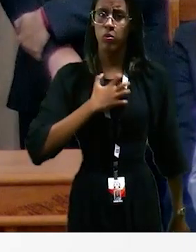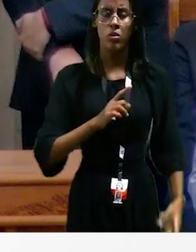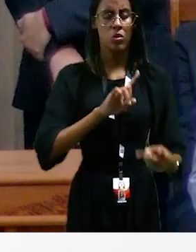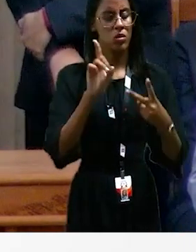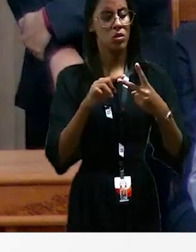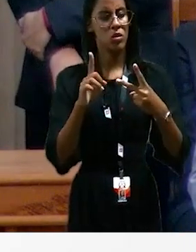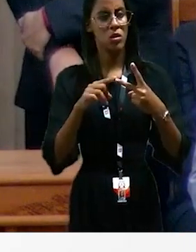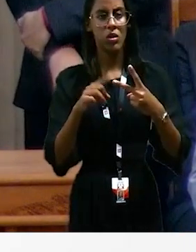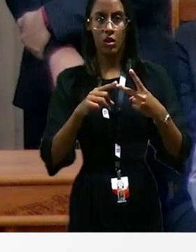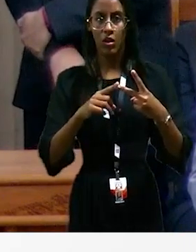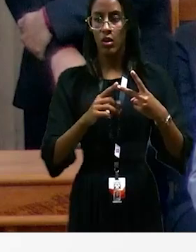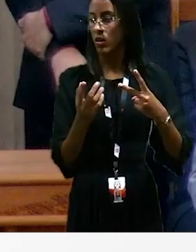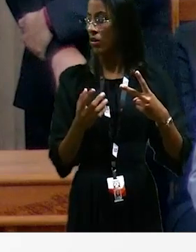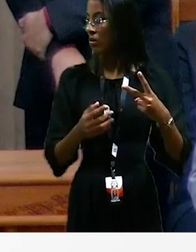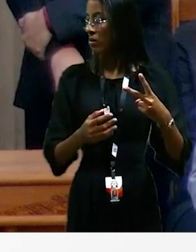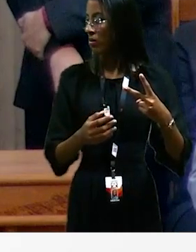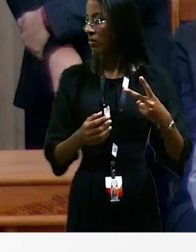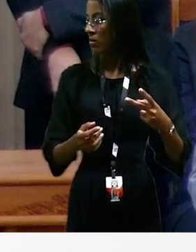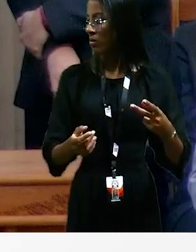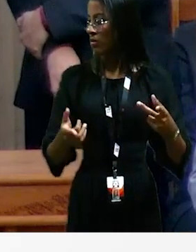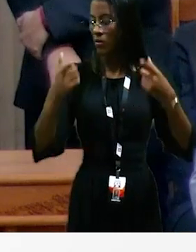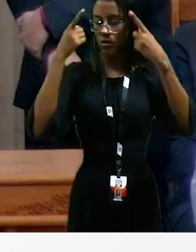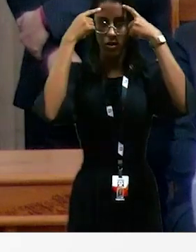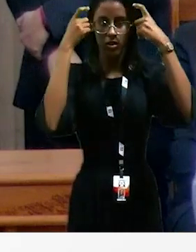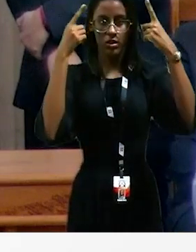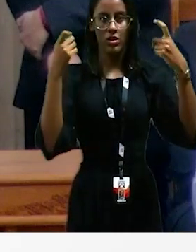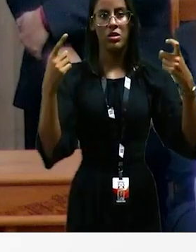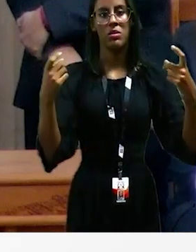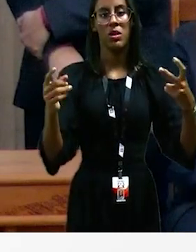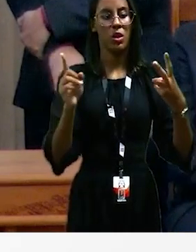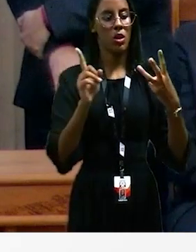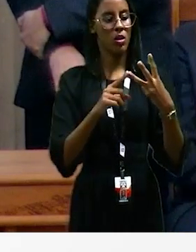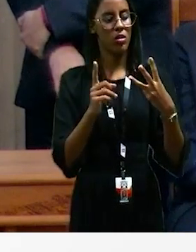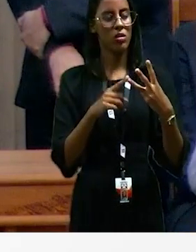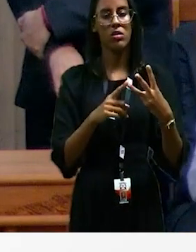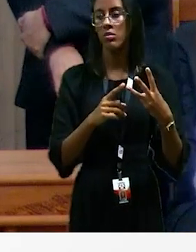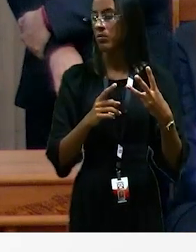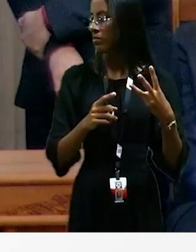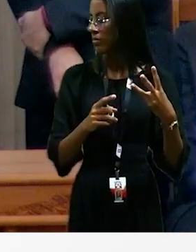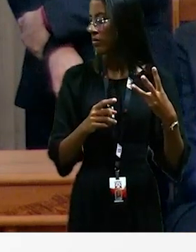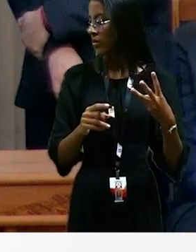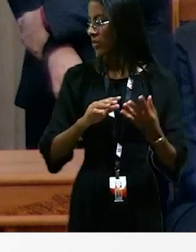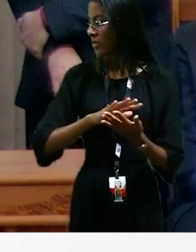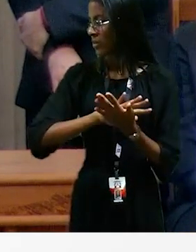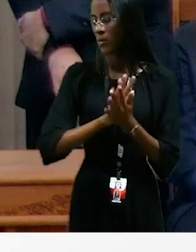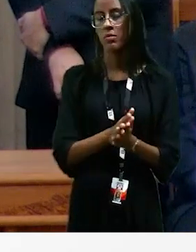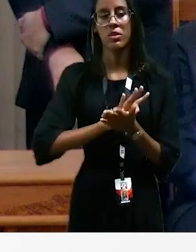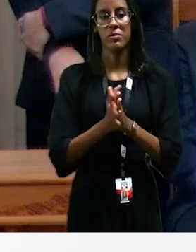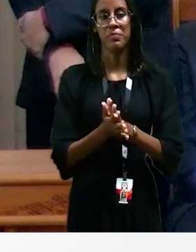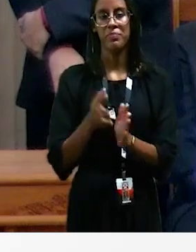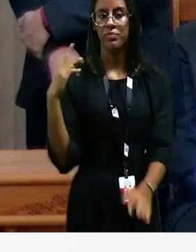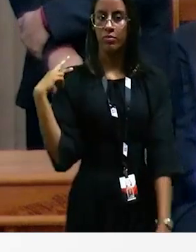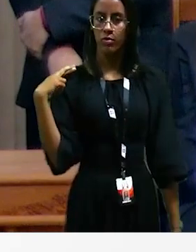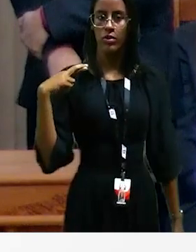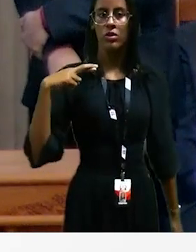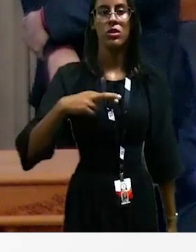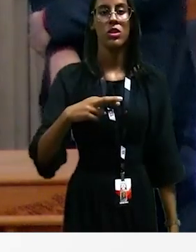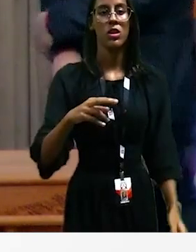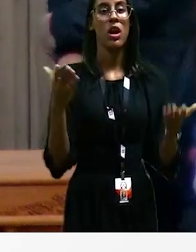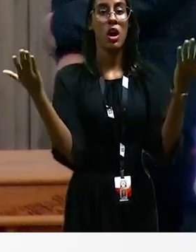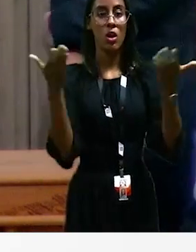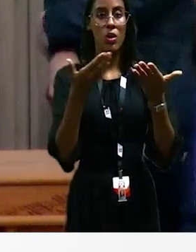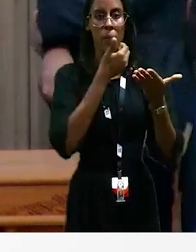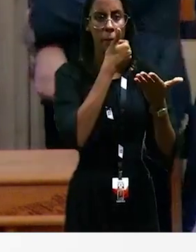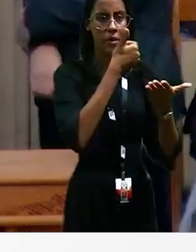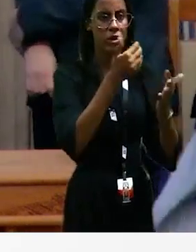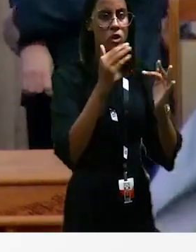discriminação preconceito religioso essa igreja e todos os pastores aqui fiquem de pé